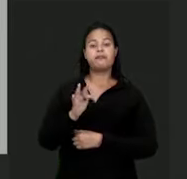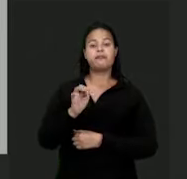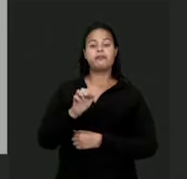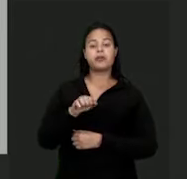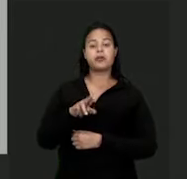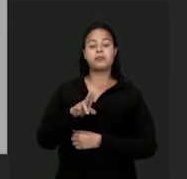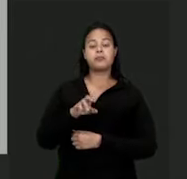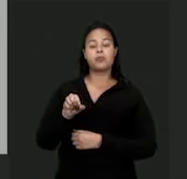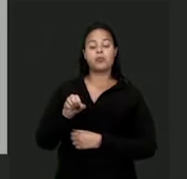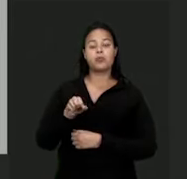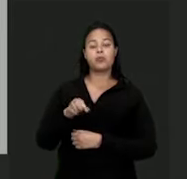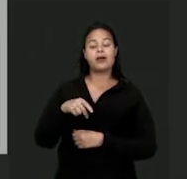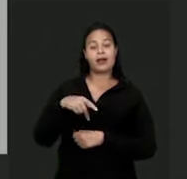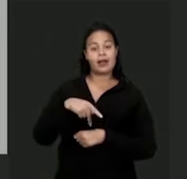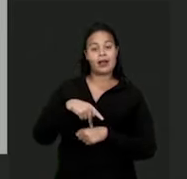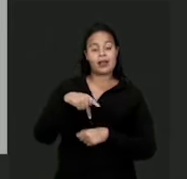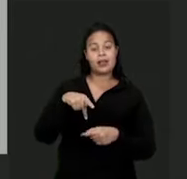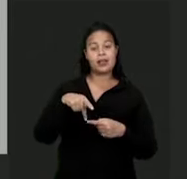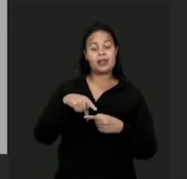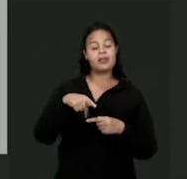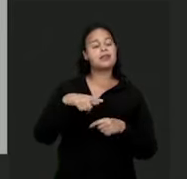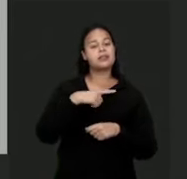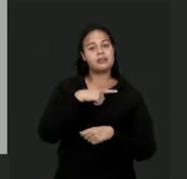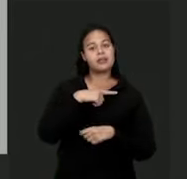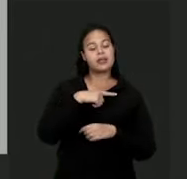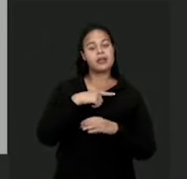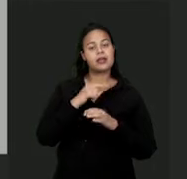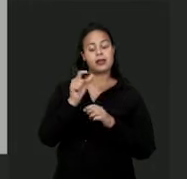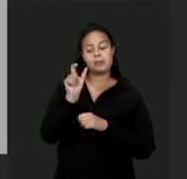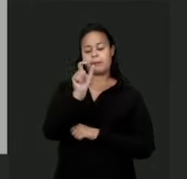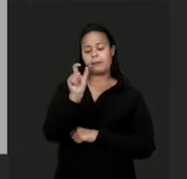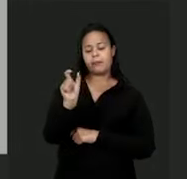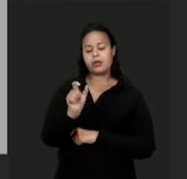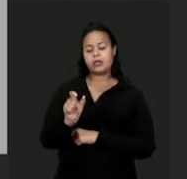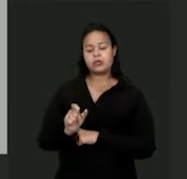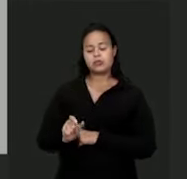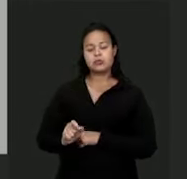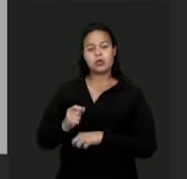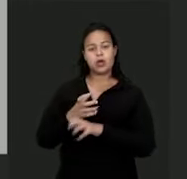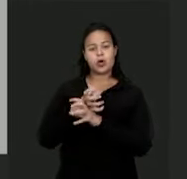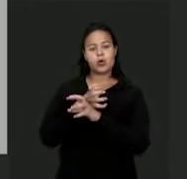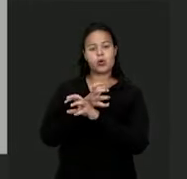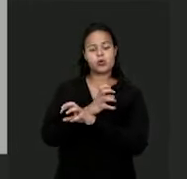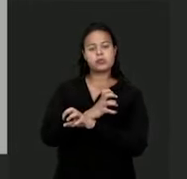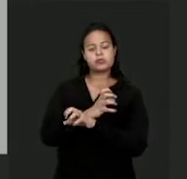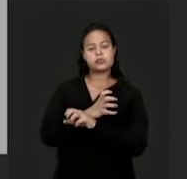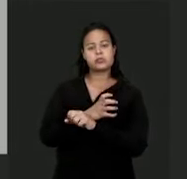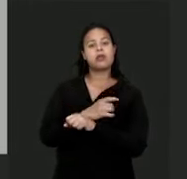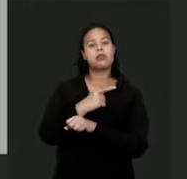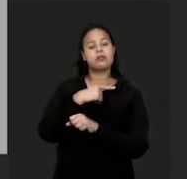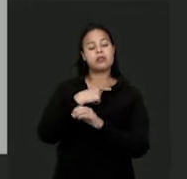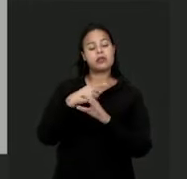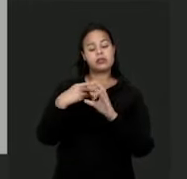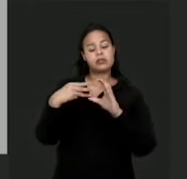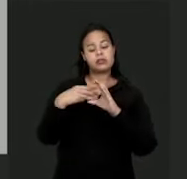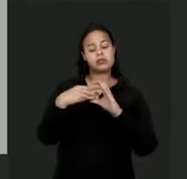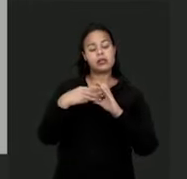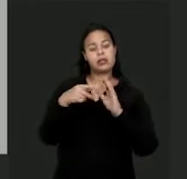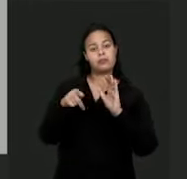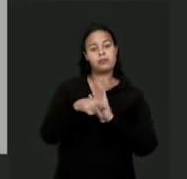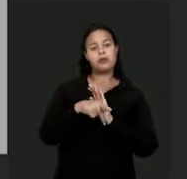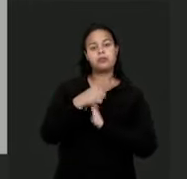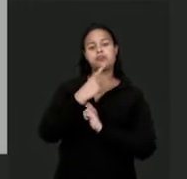chamada medula óssea e a sua função é a produção de células sanguíneas, como a gente pode observar nessa